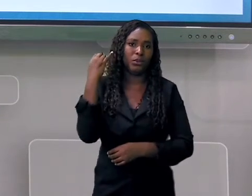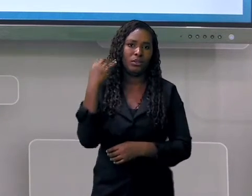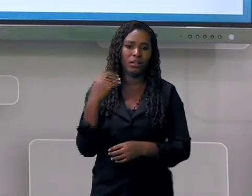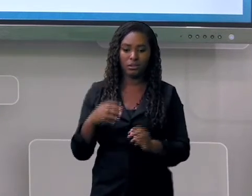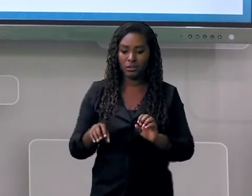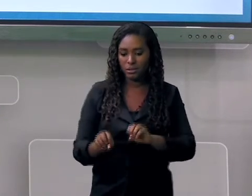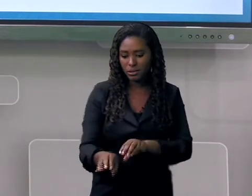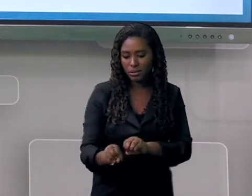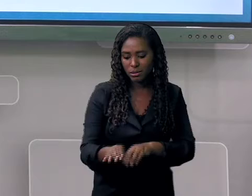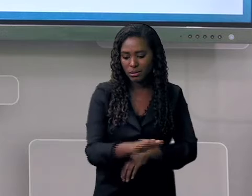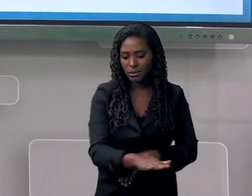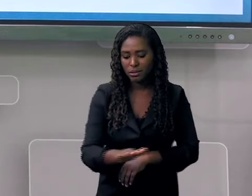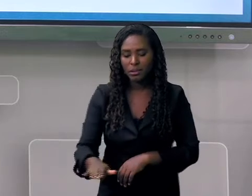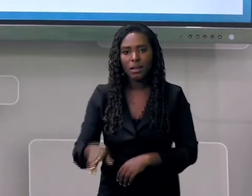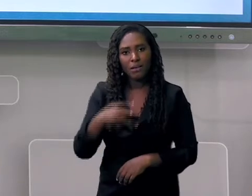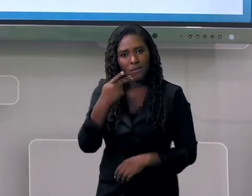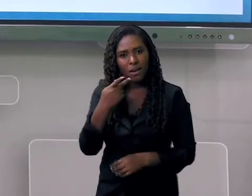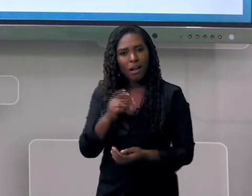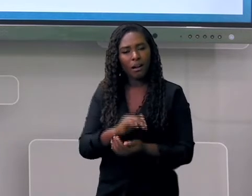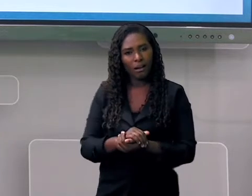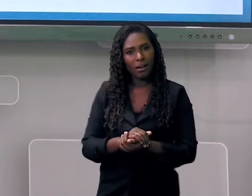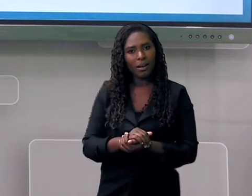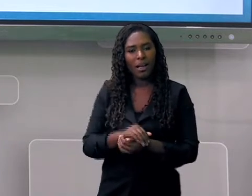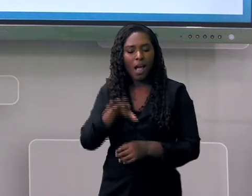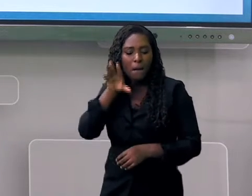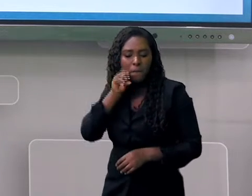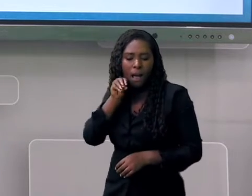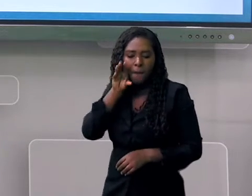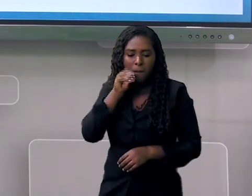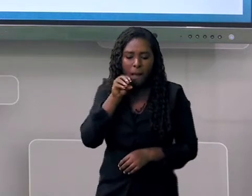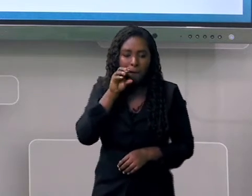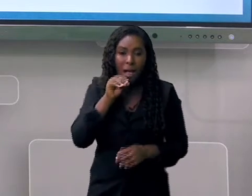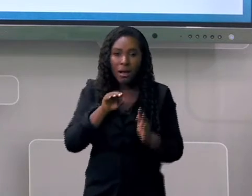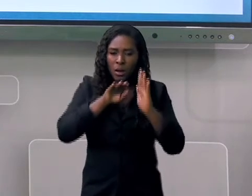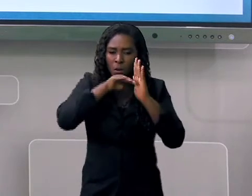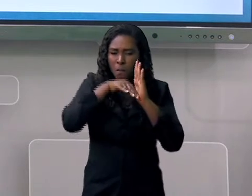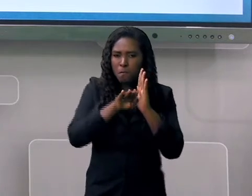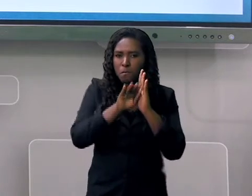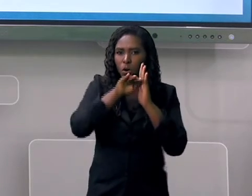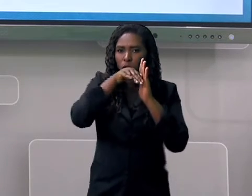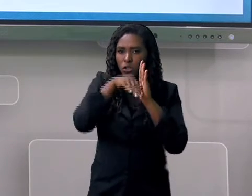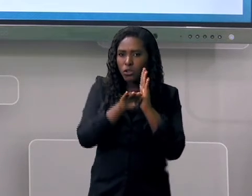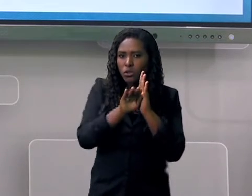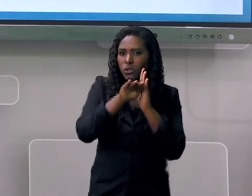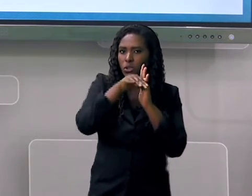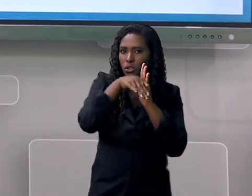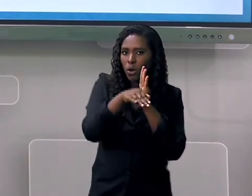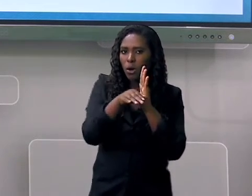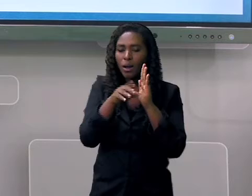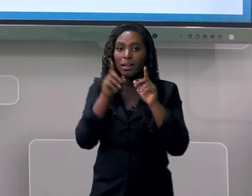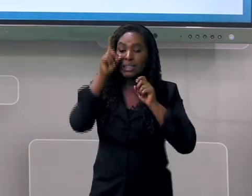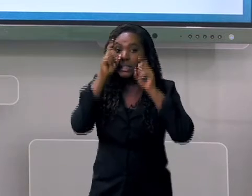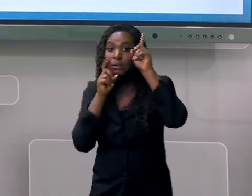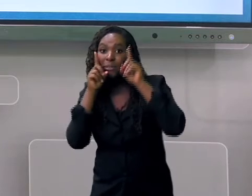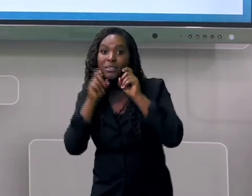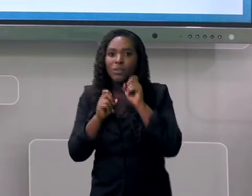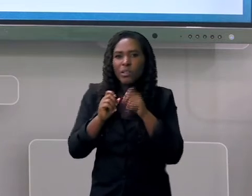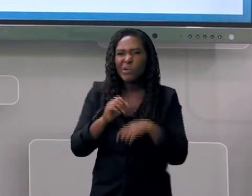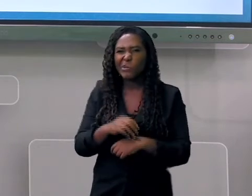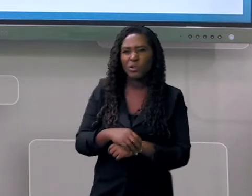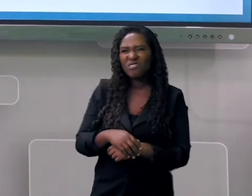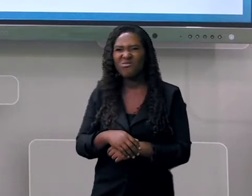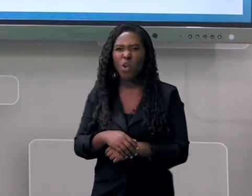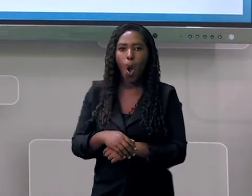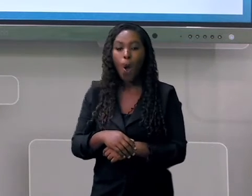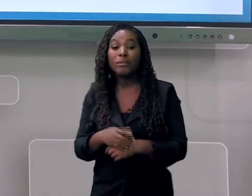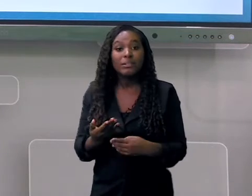sons engraçados com a boca, variando a entonação da sua voz, mudando as suas expressões faciais. As crianças com